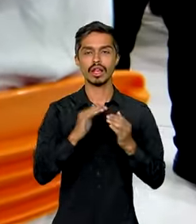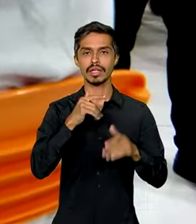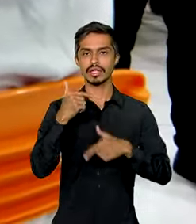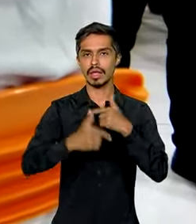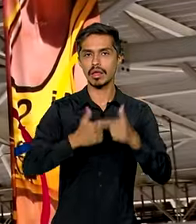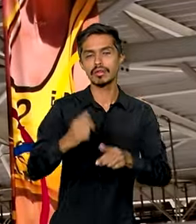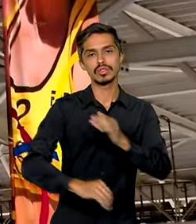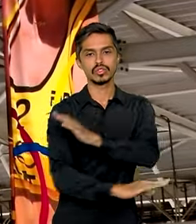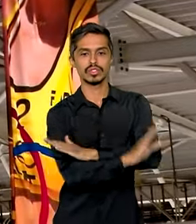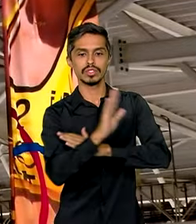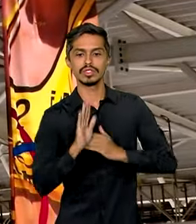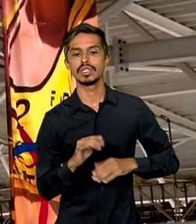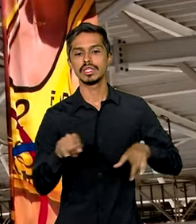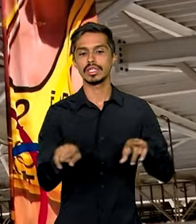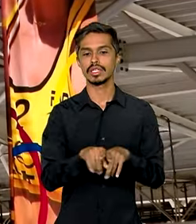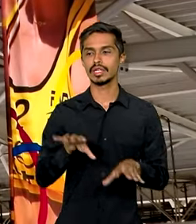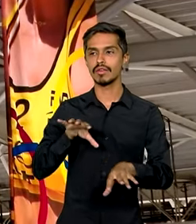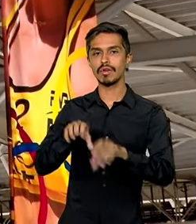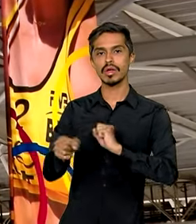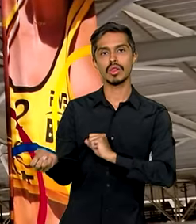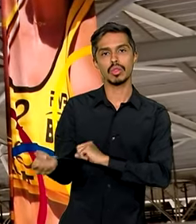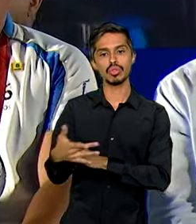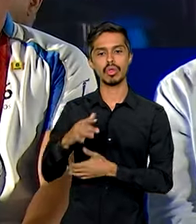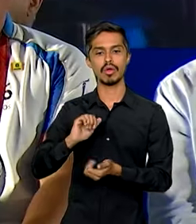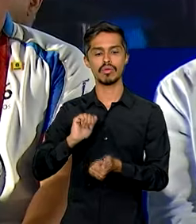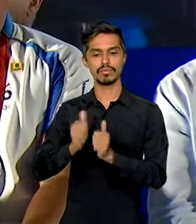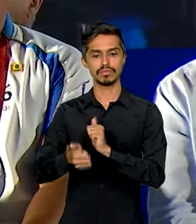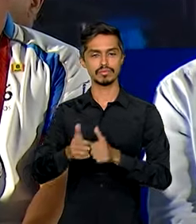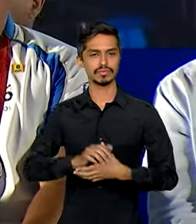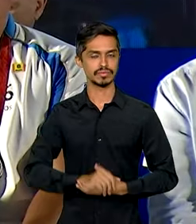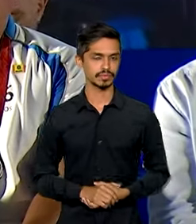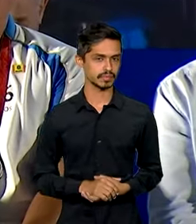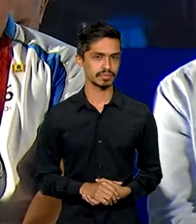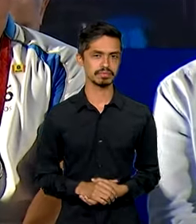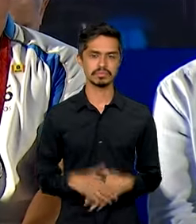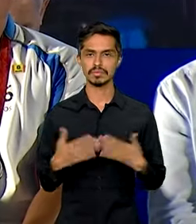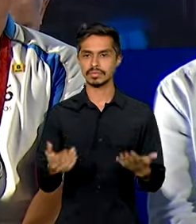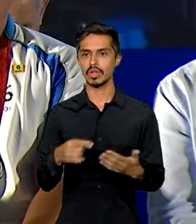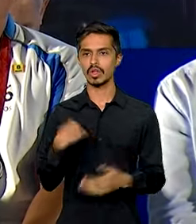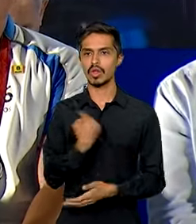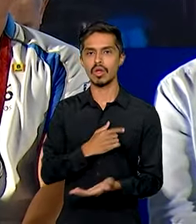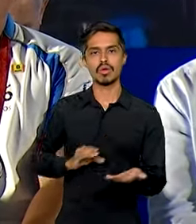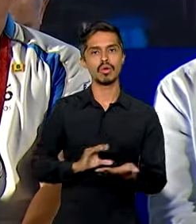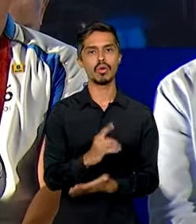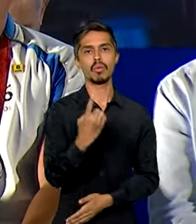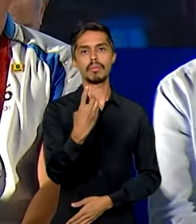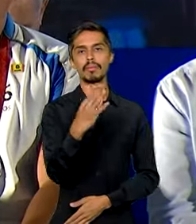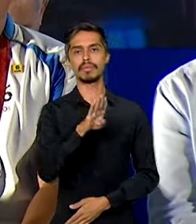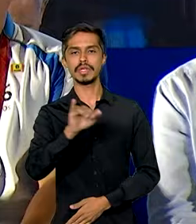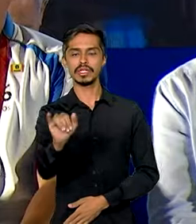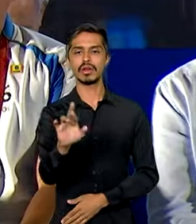na formação de novos atletas. Nós investimos ano passado